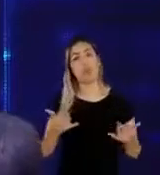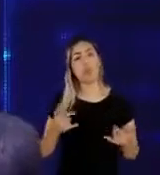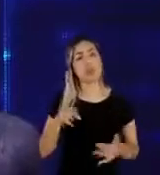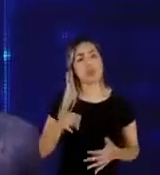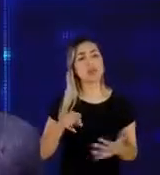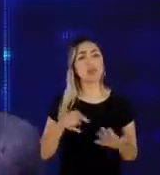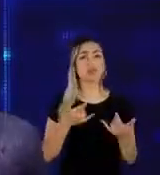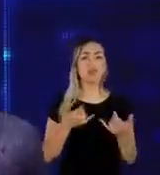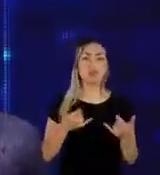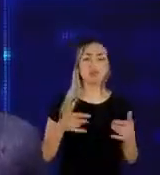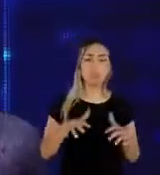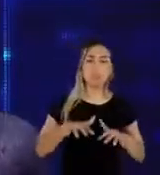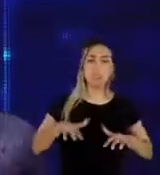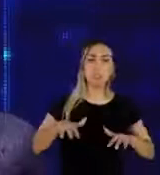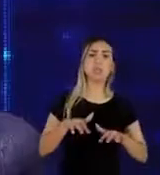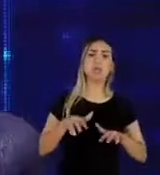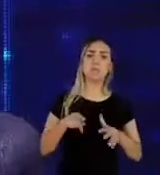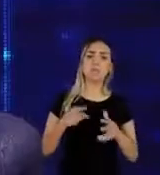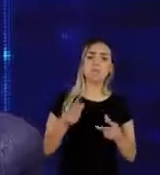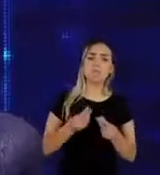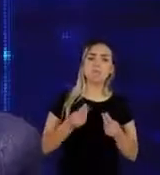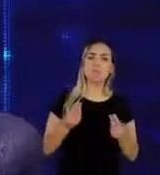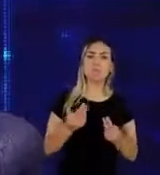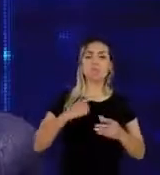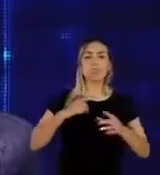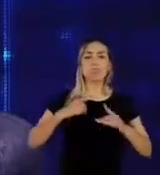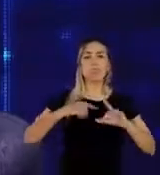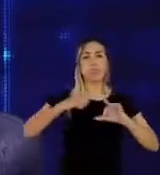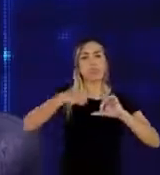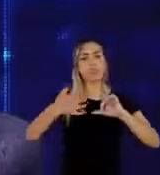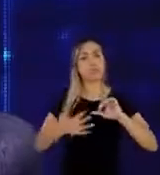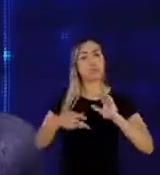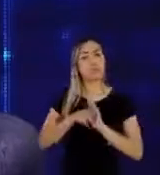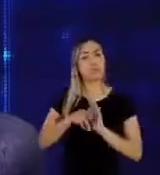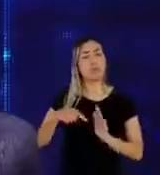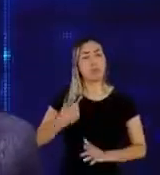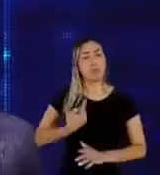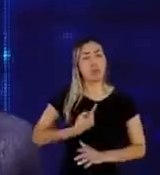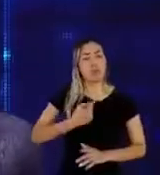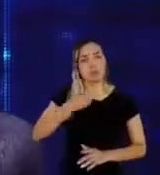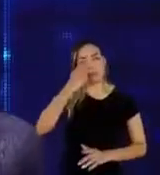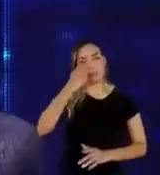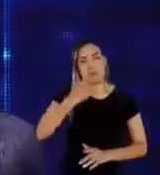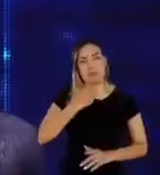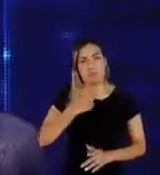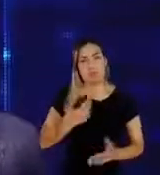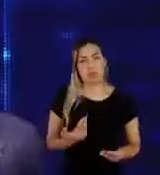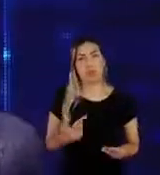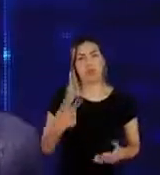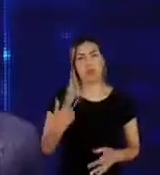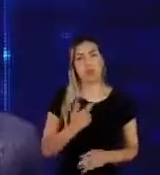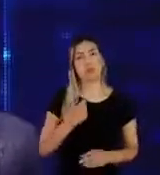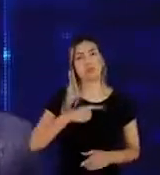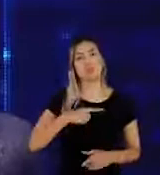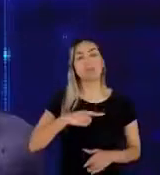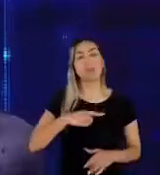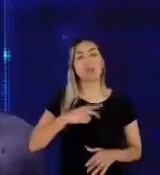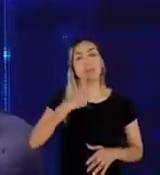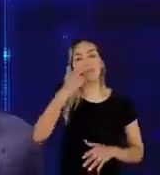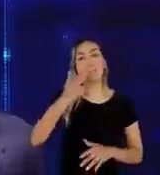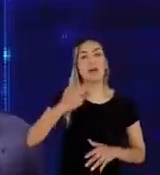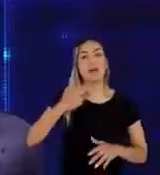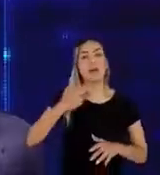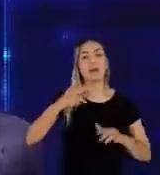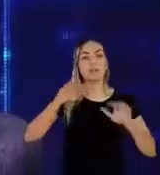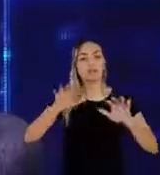com características e especificidades muito nossas, né? A gente tem aí uma dimensão continental, a gente